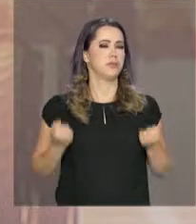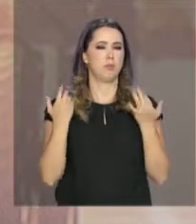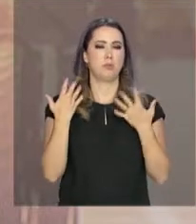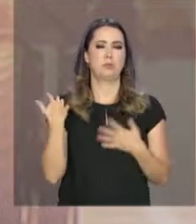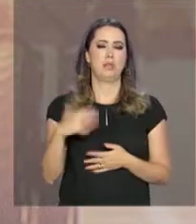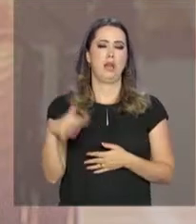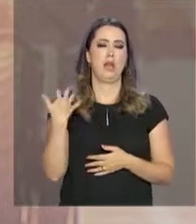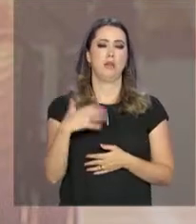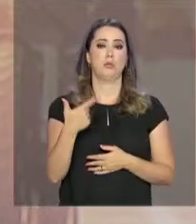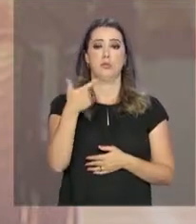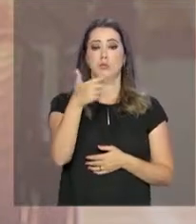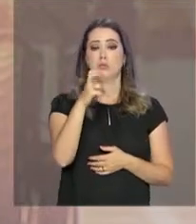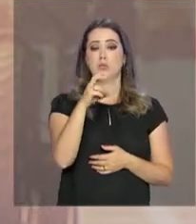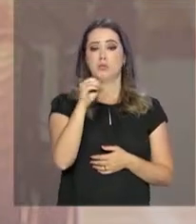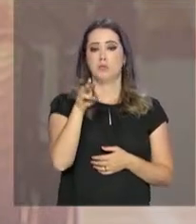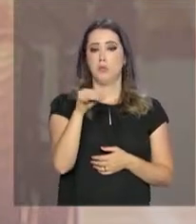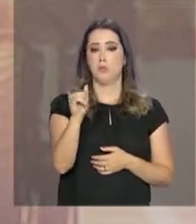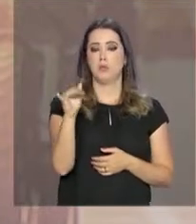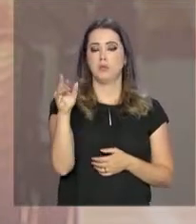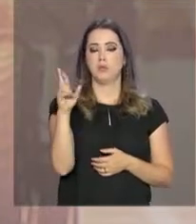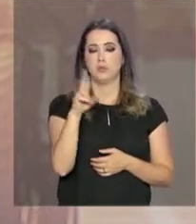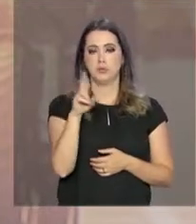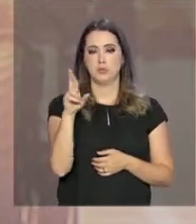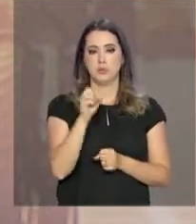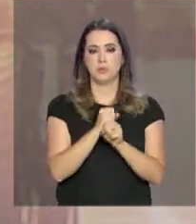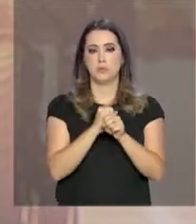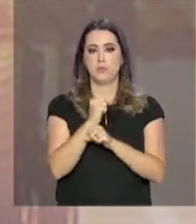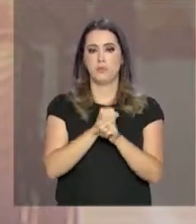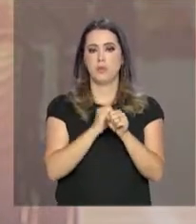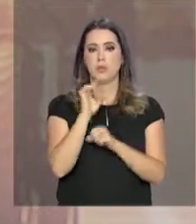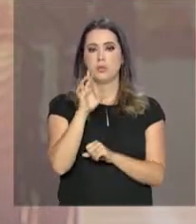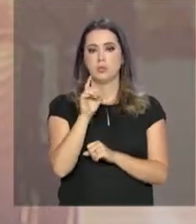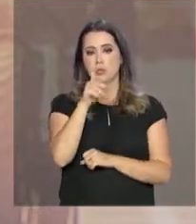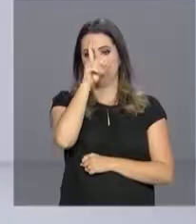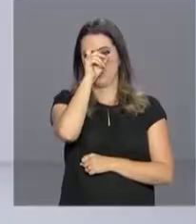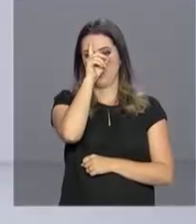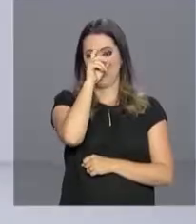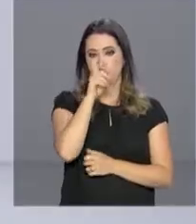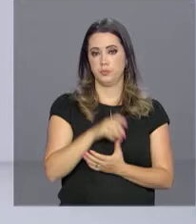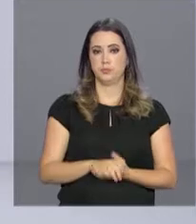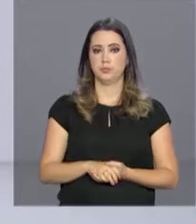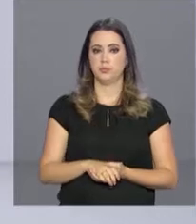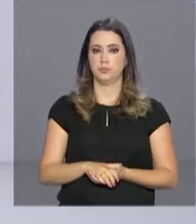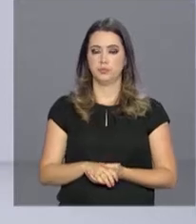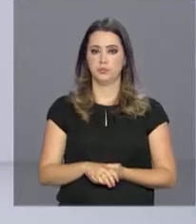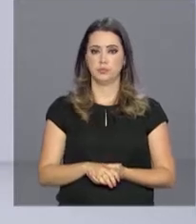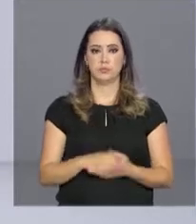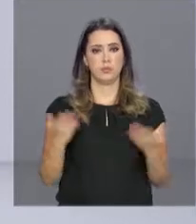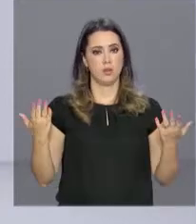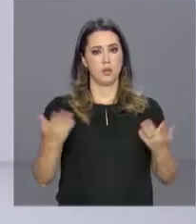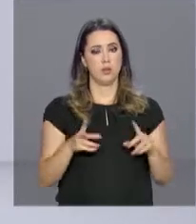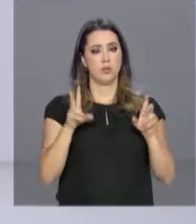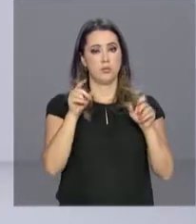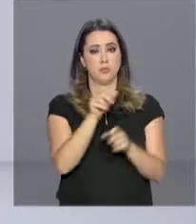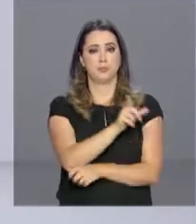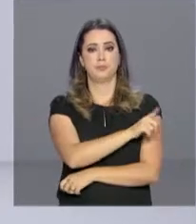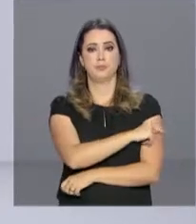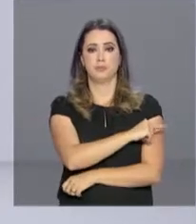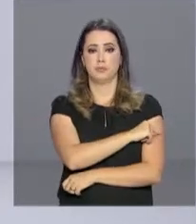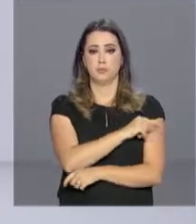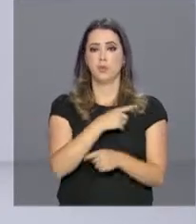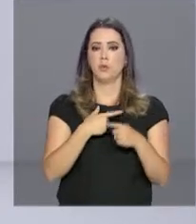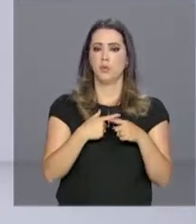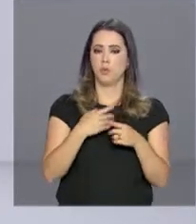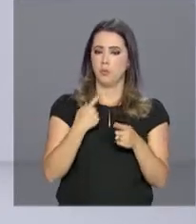250 milhões por ano só com a intervenção o assunto agora vacinação